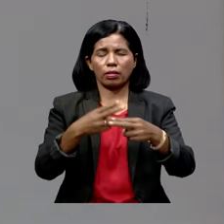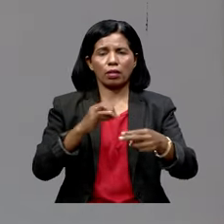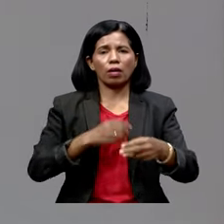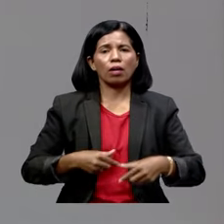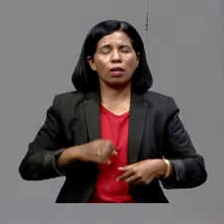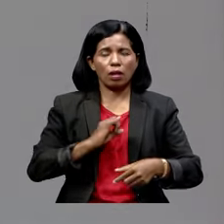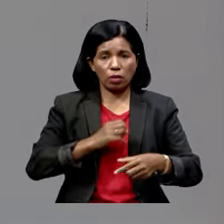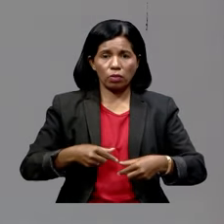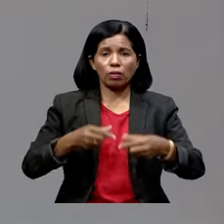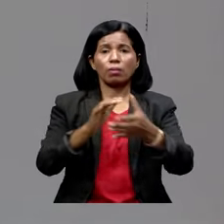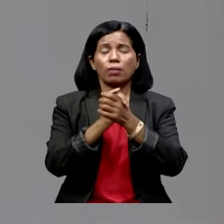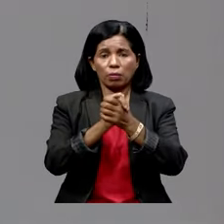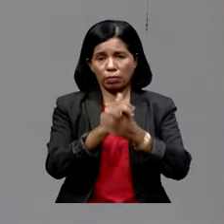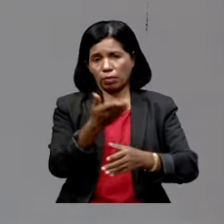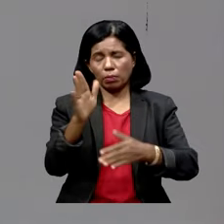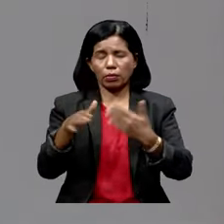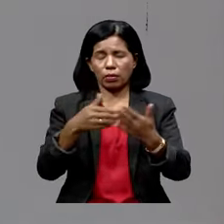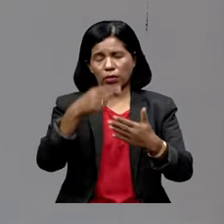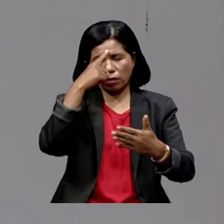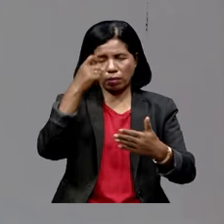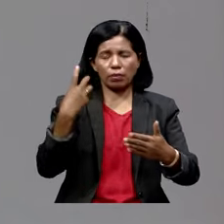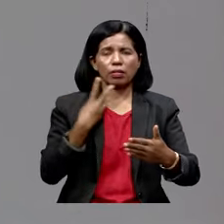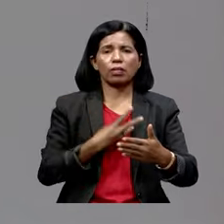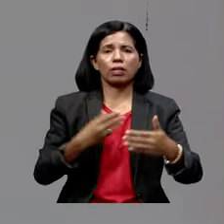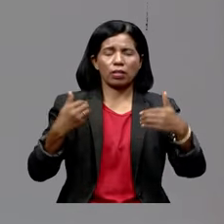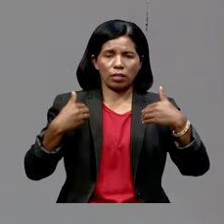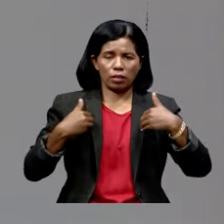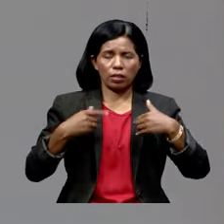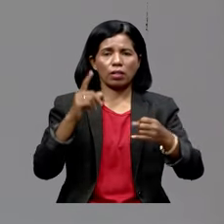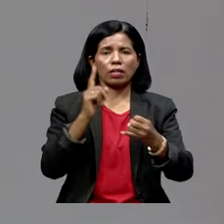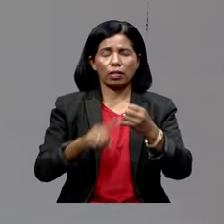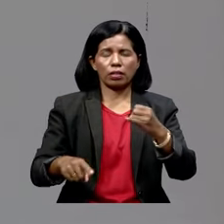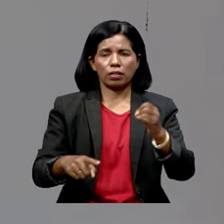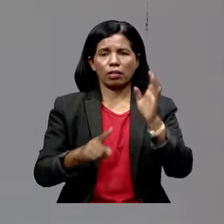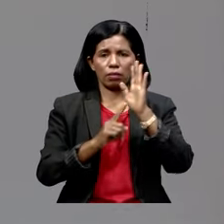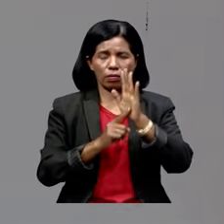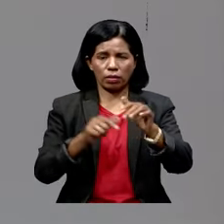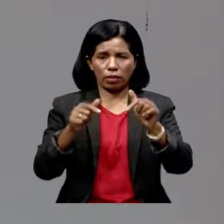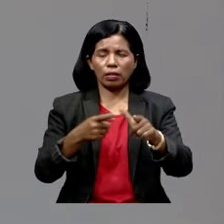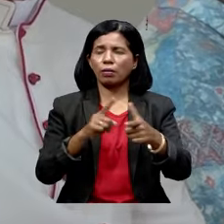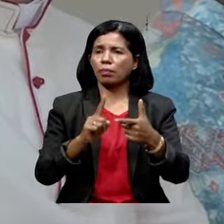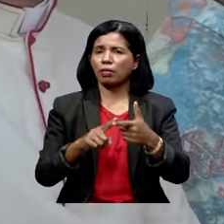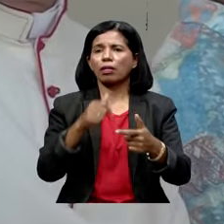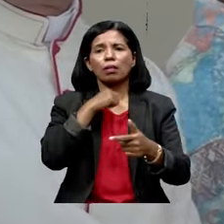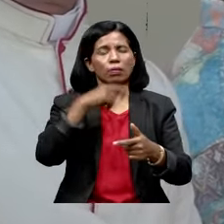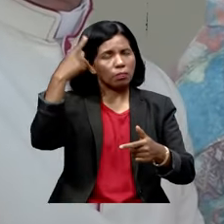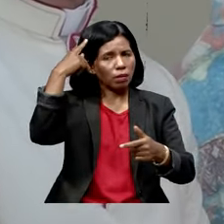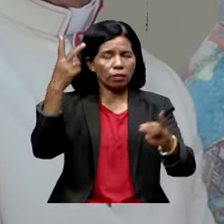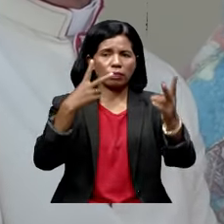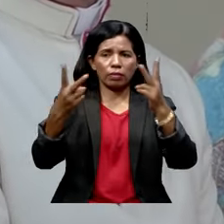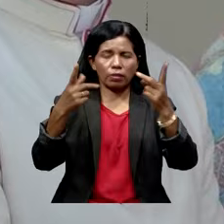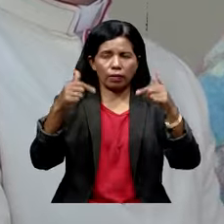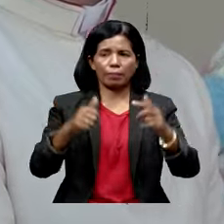bot sira tambita se ia fase ikus ate dia des depois de amo papa ne visita dia